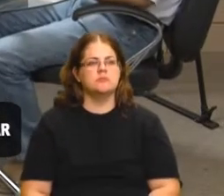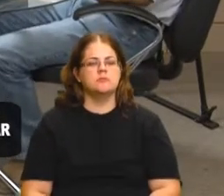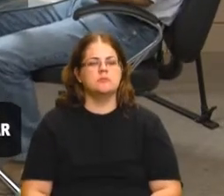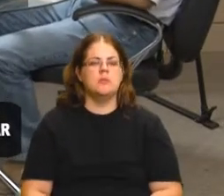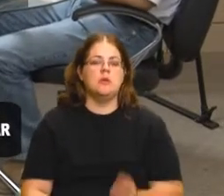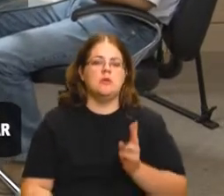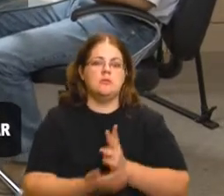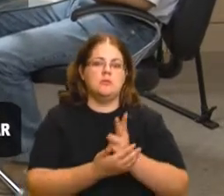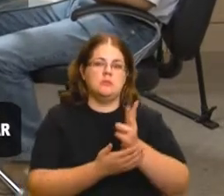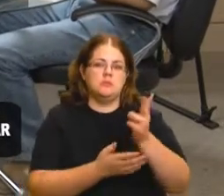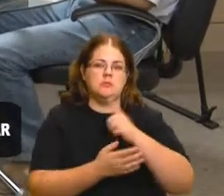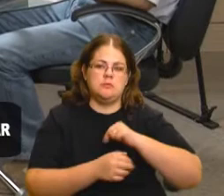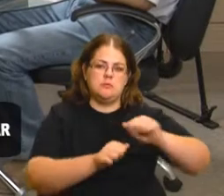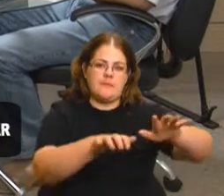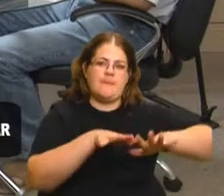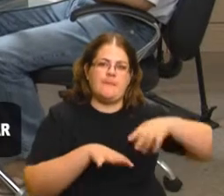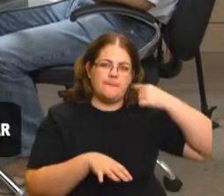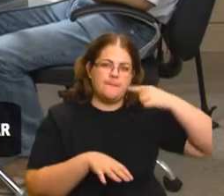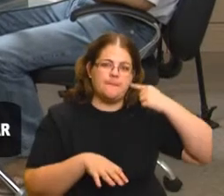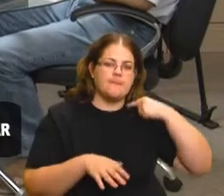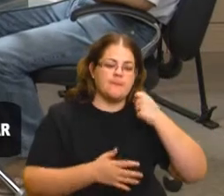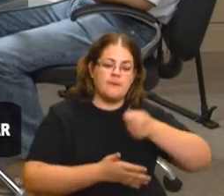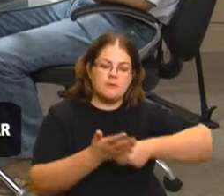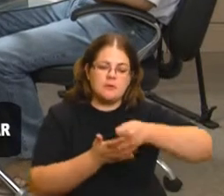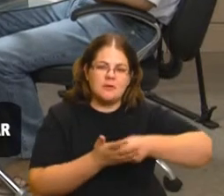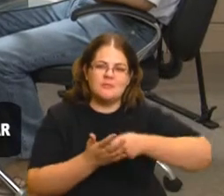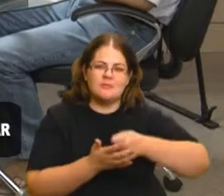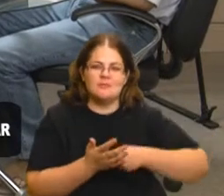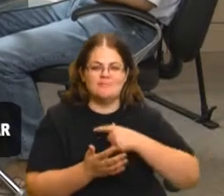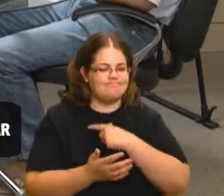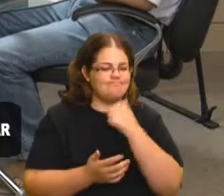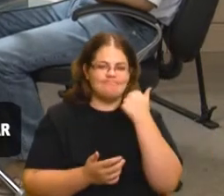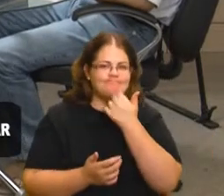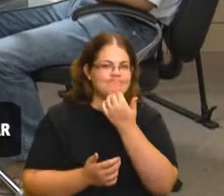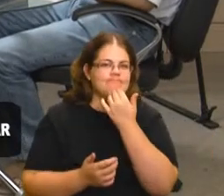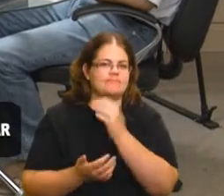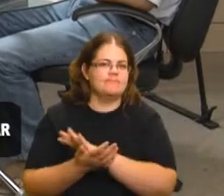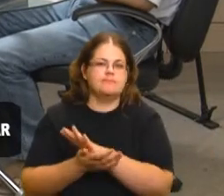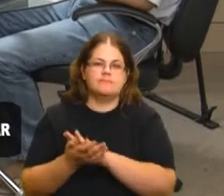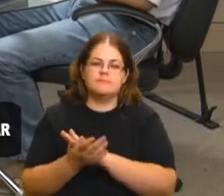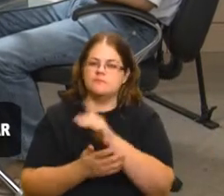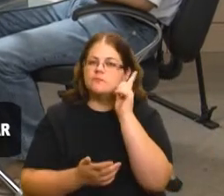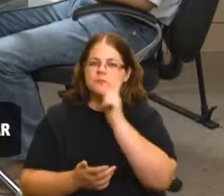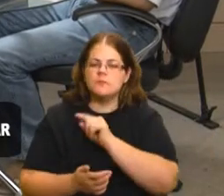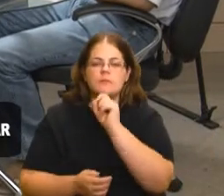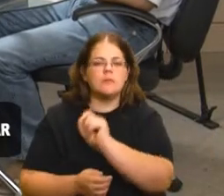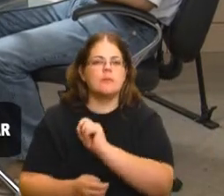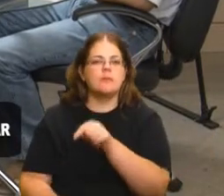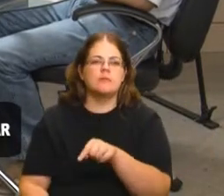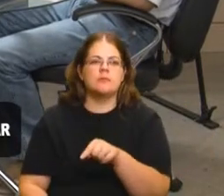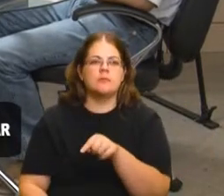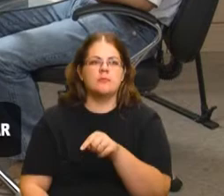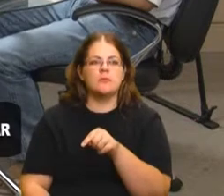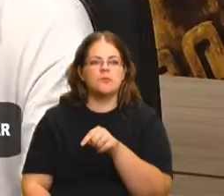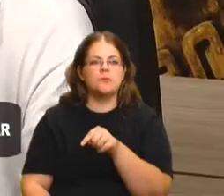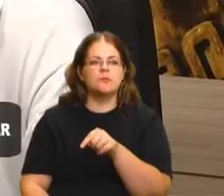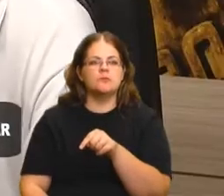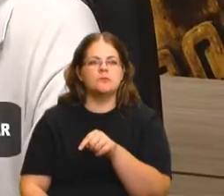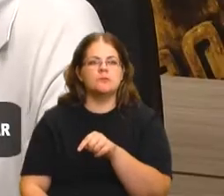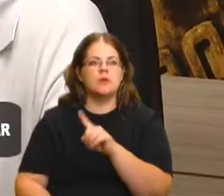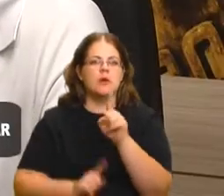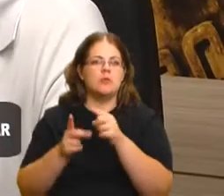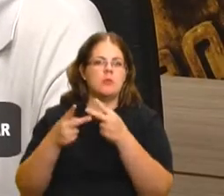Todas as vezes em que o Congresso tentou, muito timidamente, se opor a